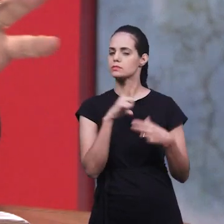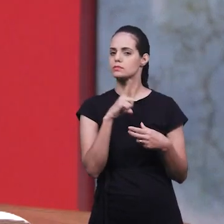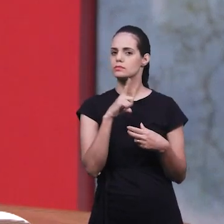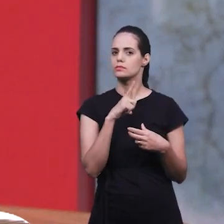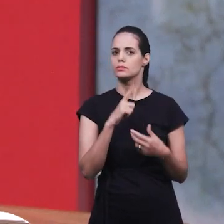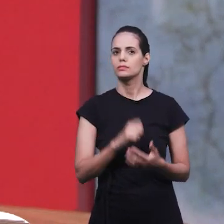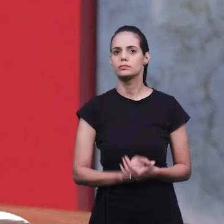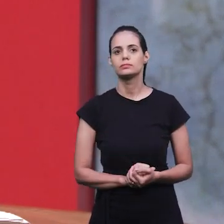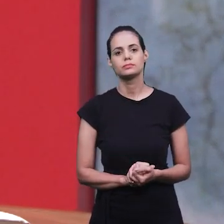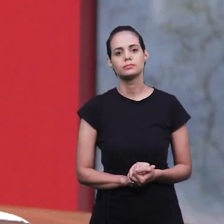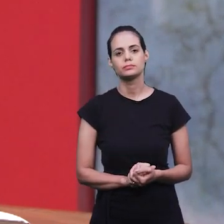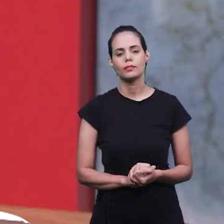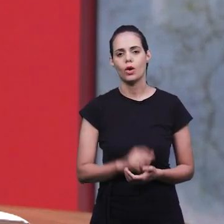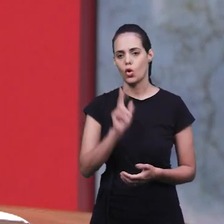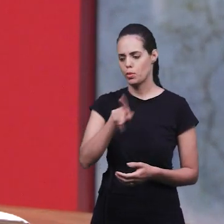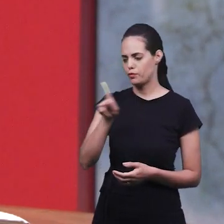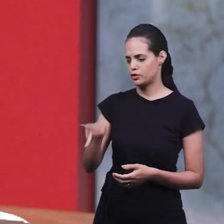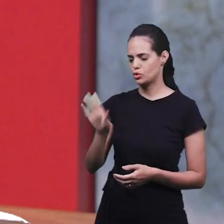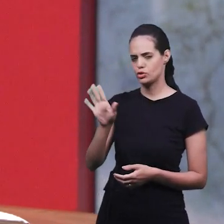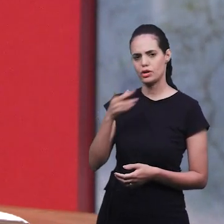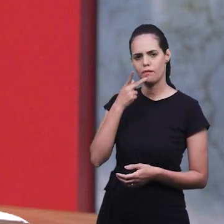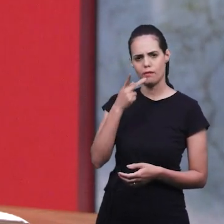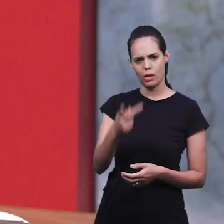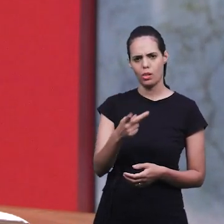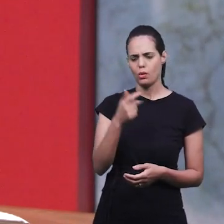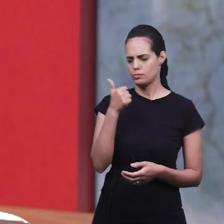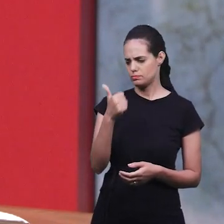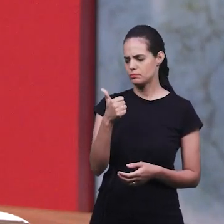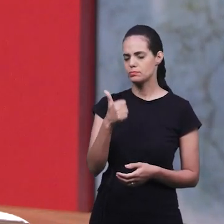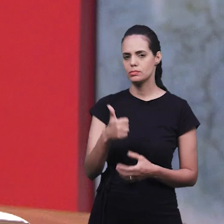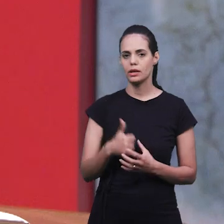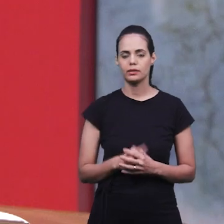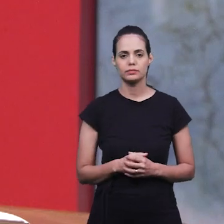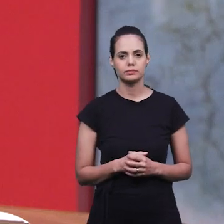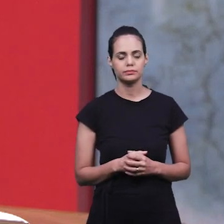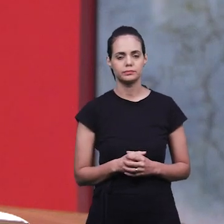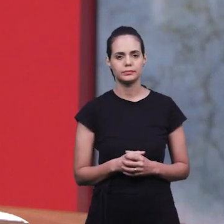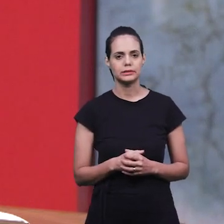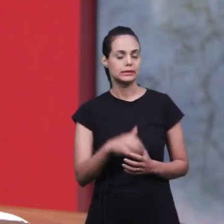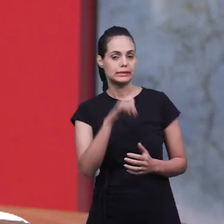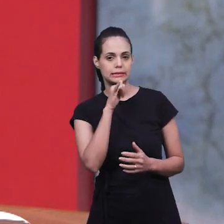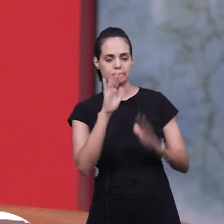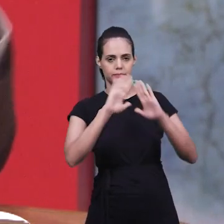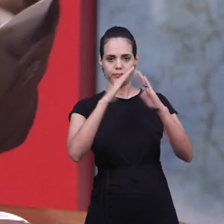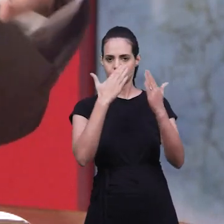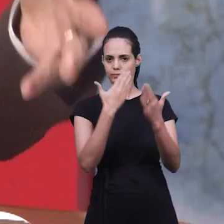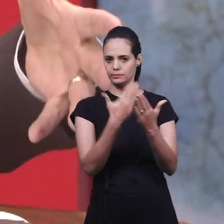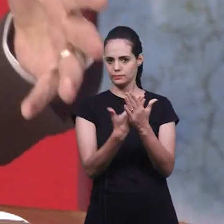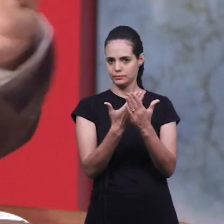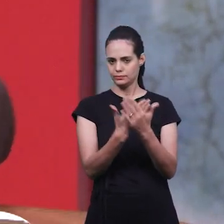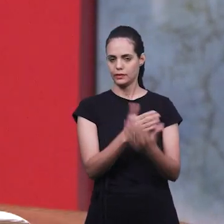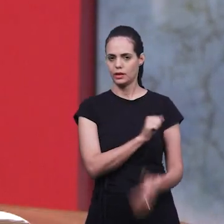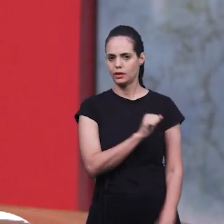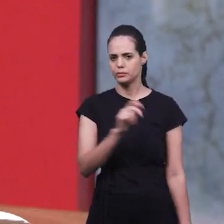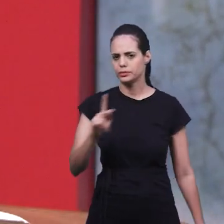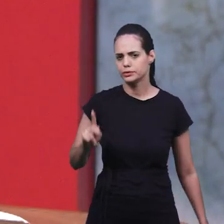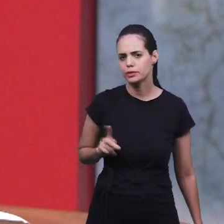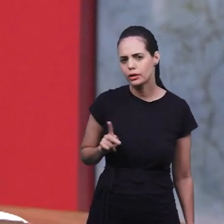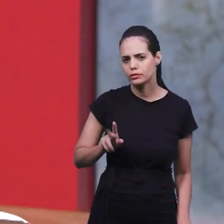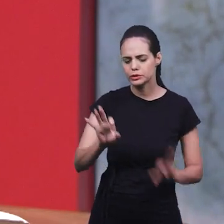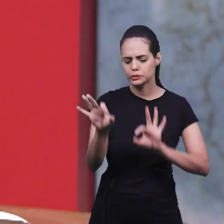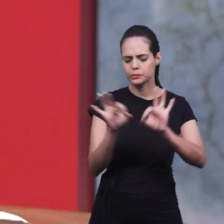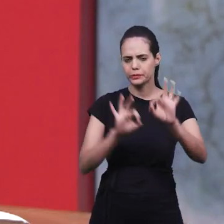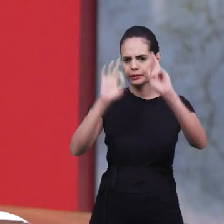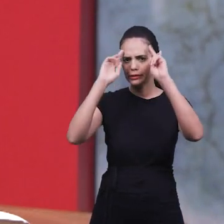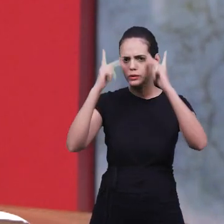bem expôs aqui o professor Vinícius. Mas, digamos que o colégio apostólico fosse uma